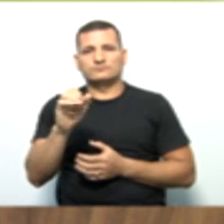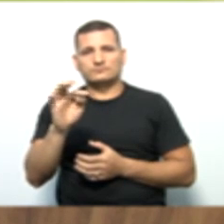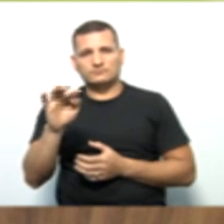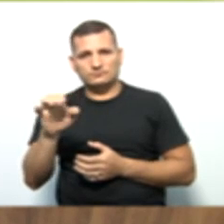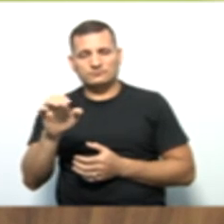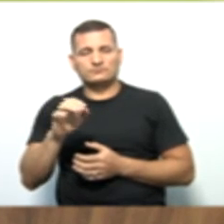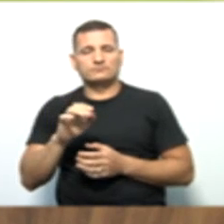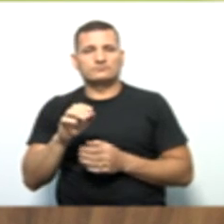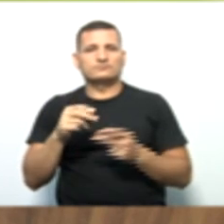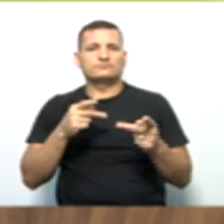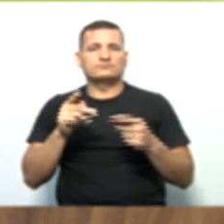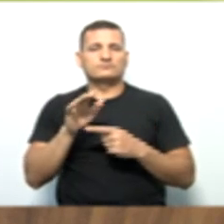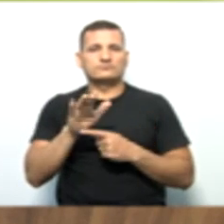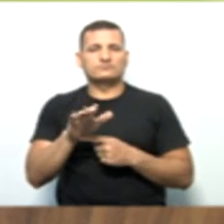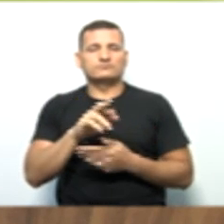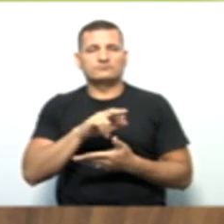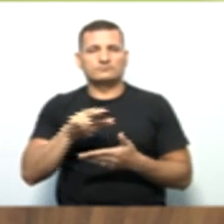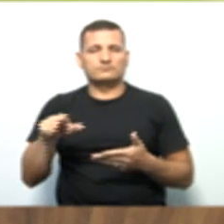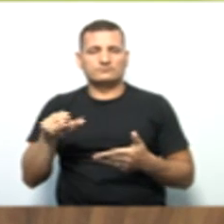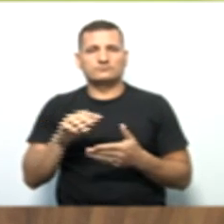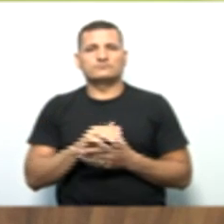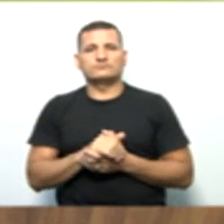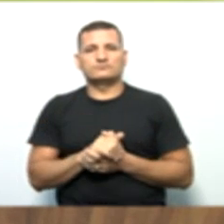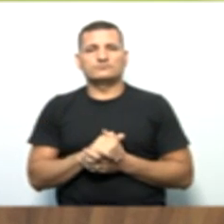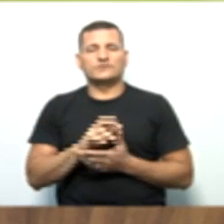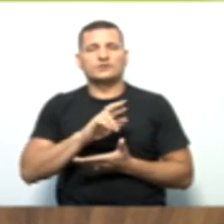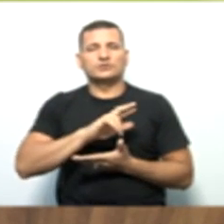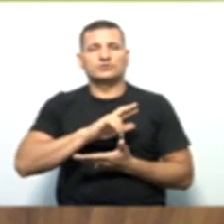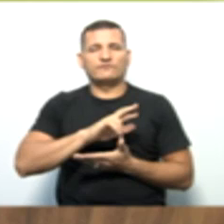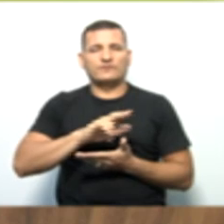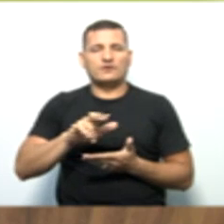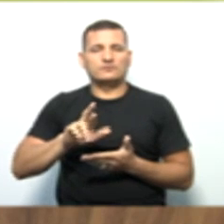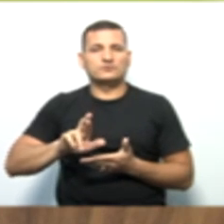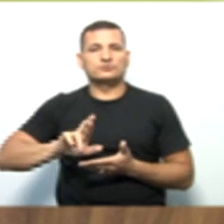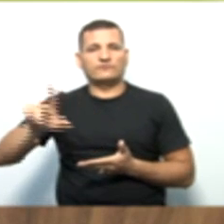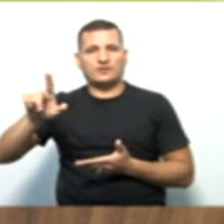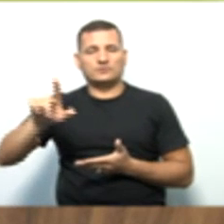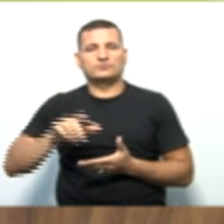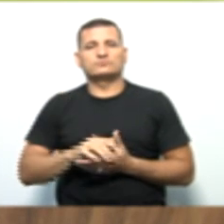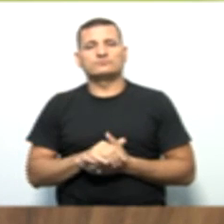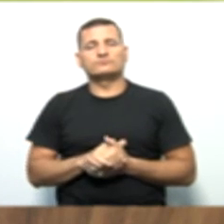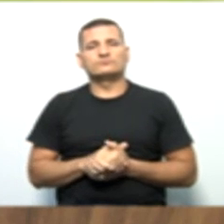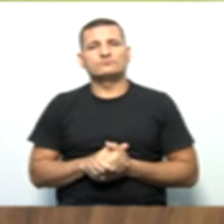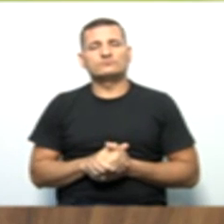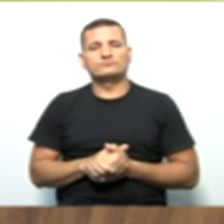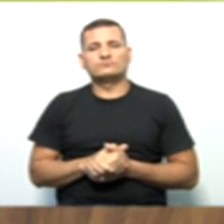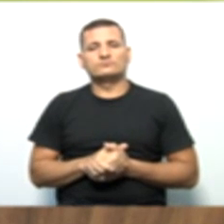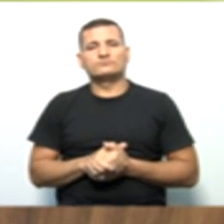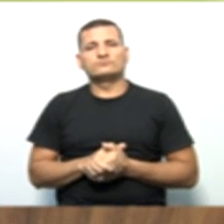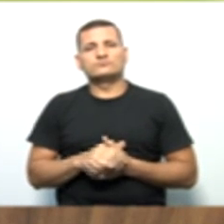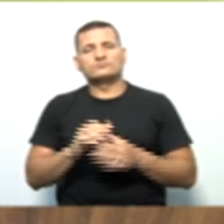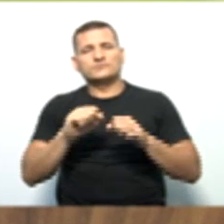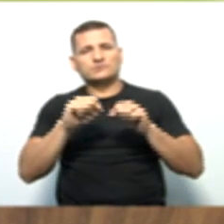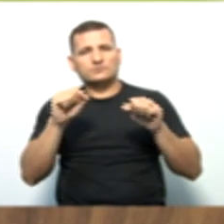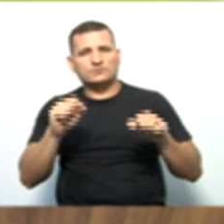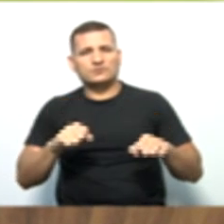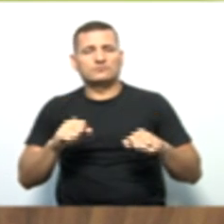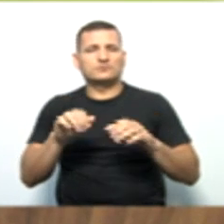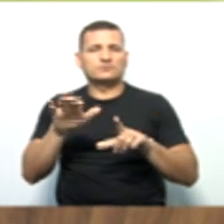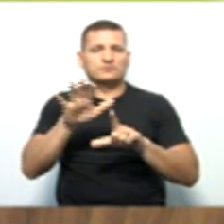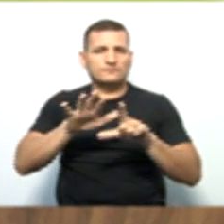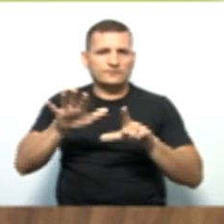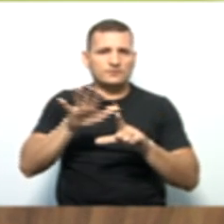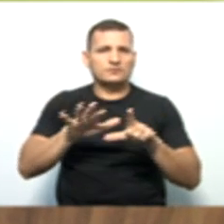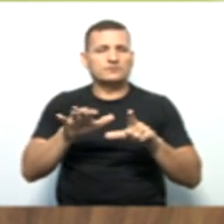diferentes. Primeiro a arquitetura de sistema, depois as interfaces que conectam o software aos usuários e outros sistemas e dispositivos e seus